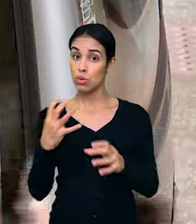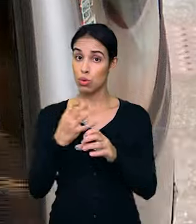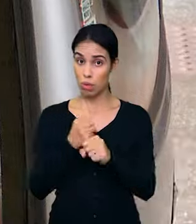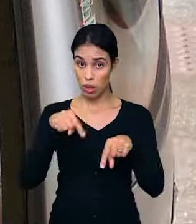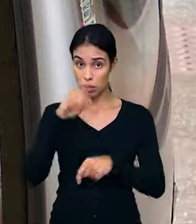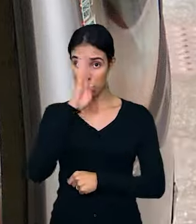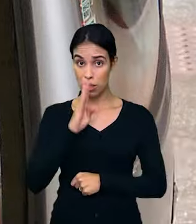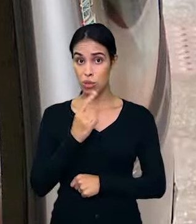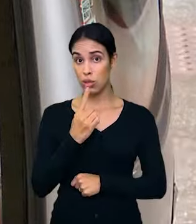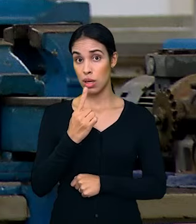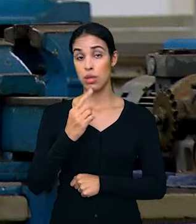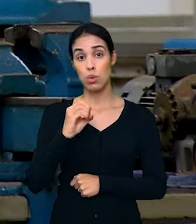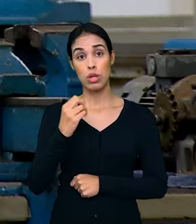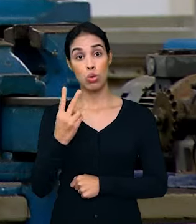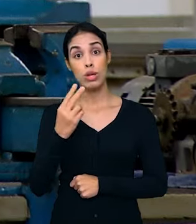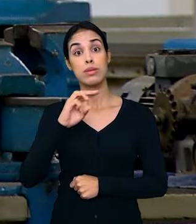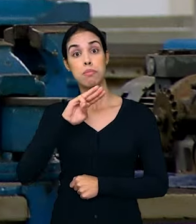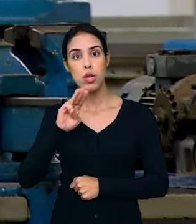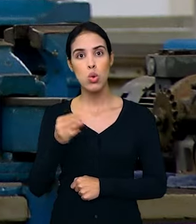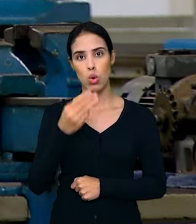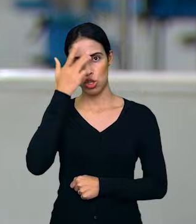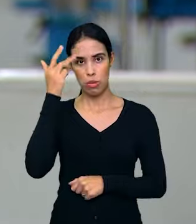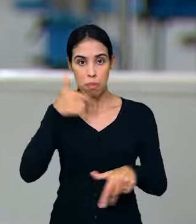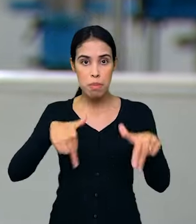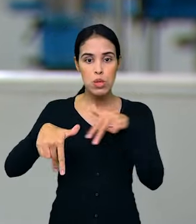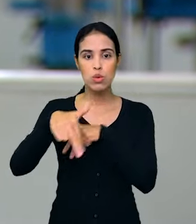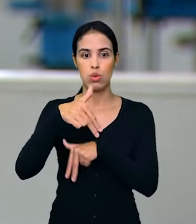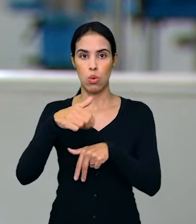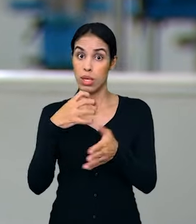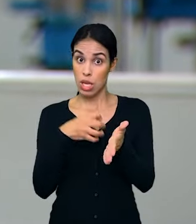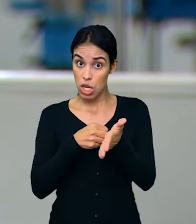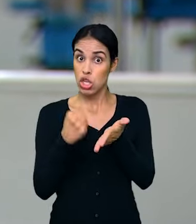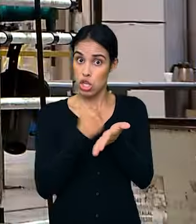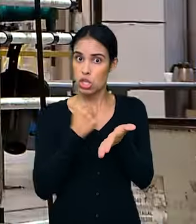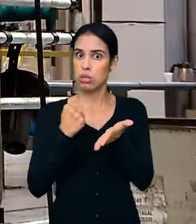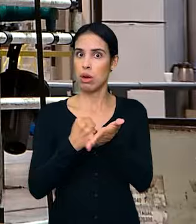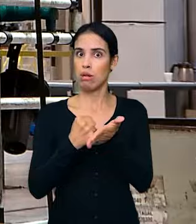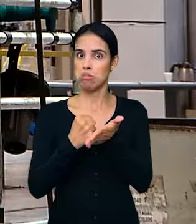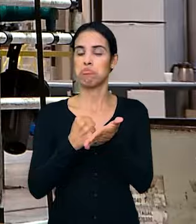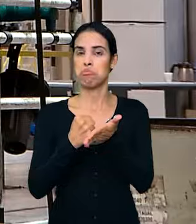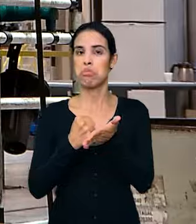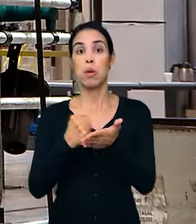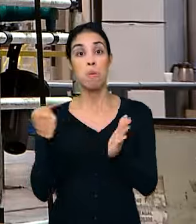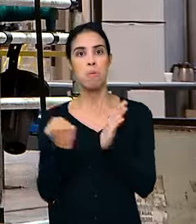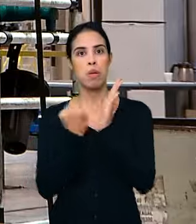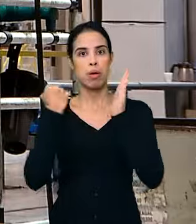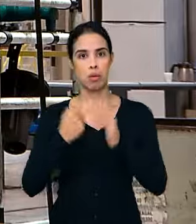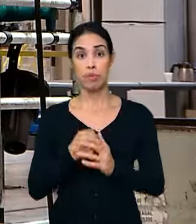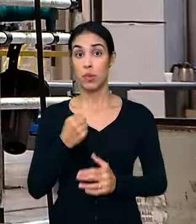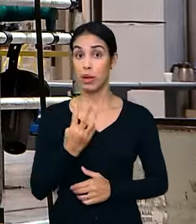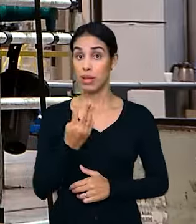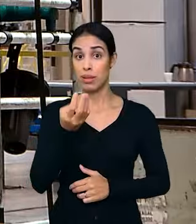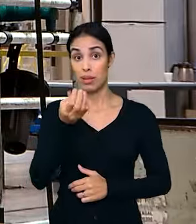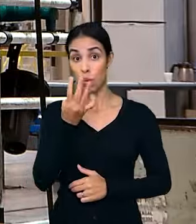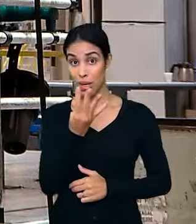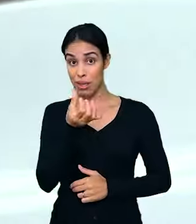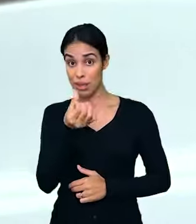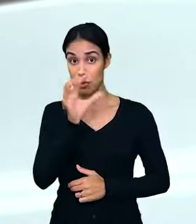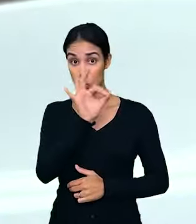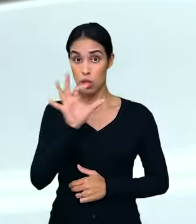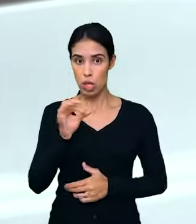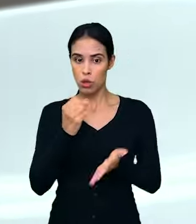somou cerca de 102 milhões de trabalhadoras e trabalhadores ocupados, um recorde. 46% tem